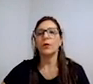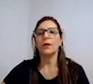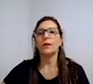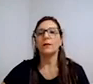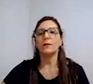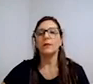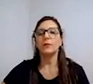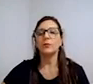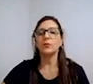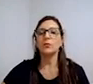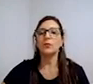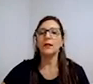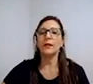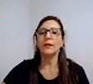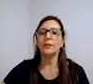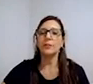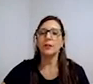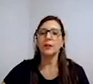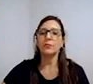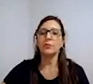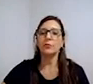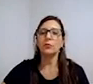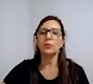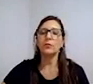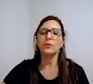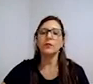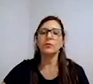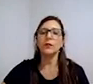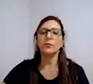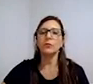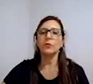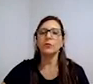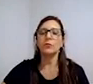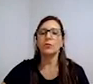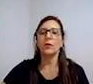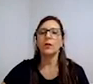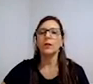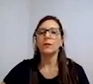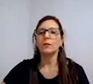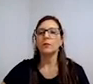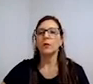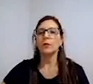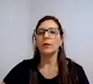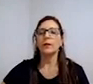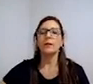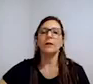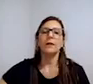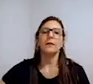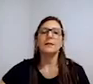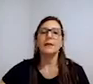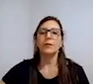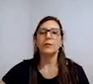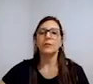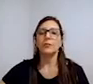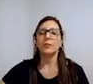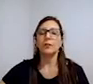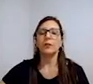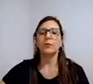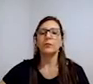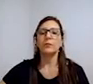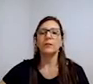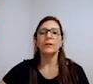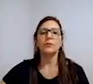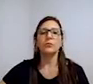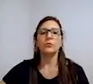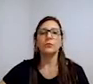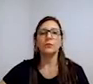microscópio, o tecido muscular ele é cheio de núcleos, né? Não tem um núcleo só. Então, em uma única célula a gente